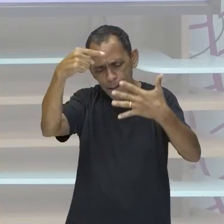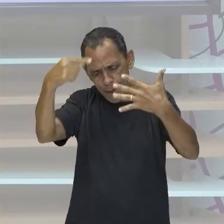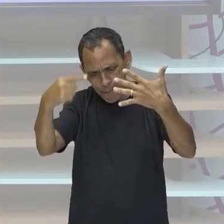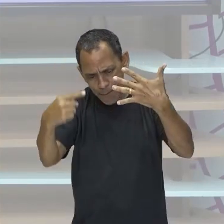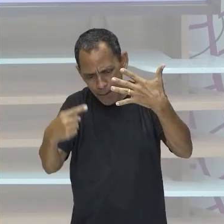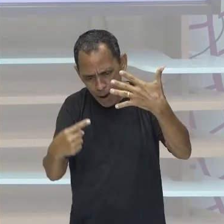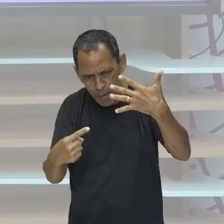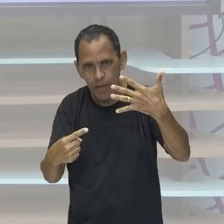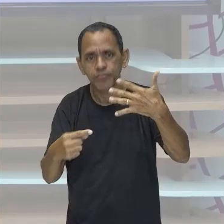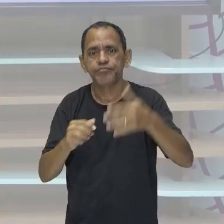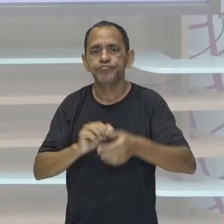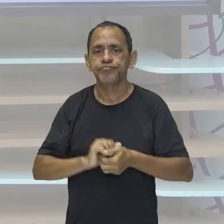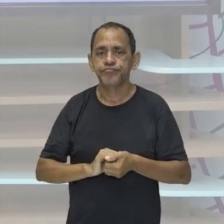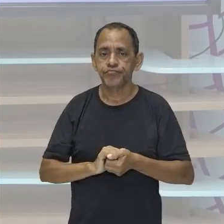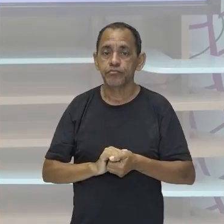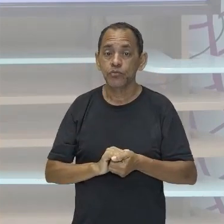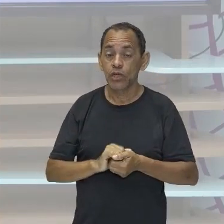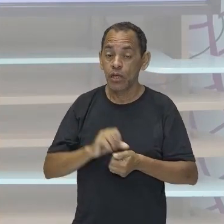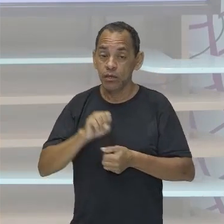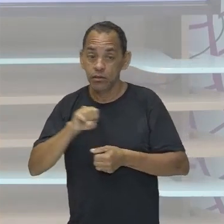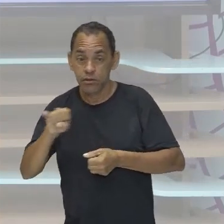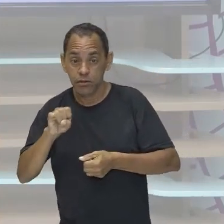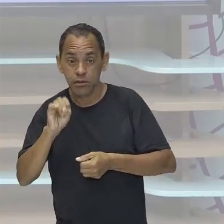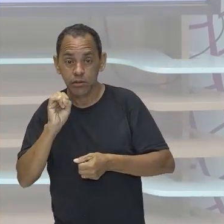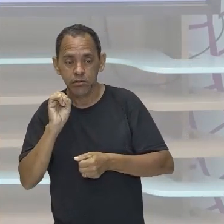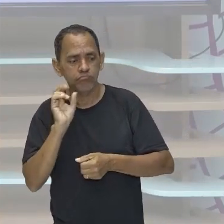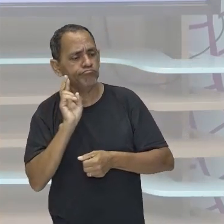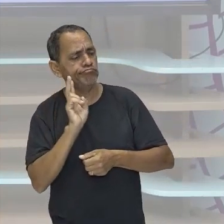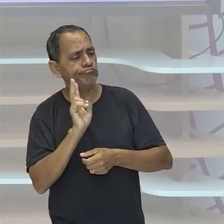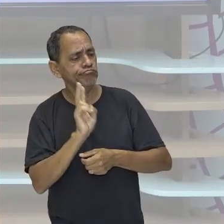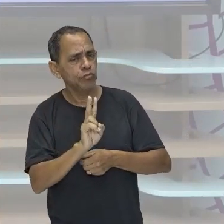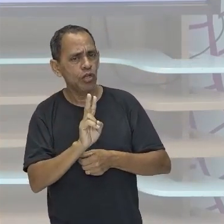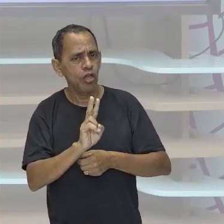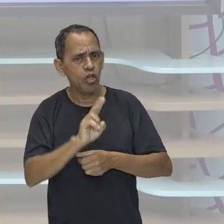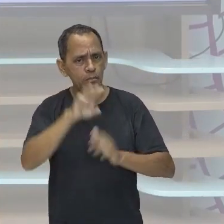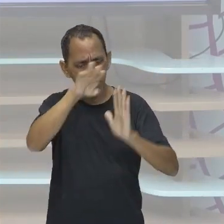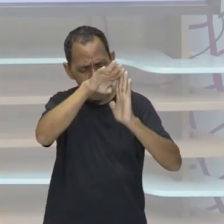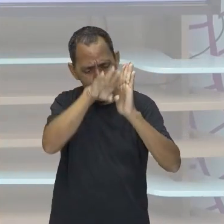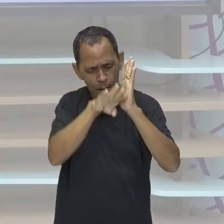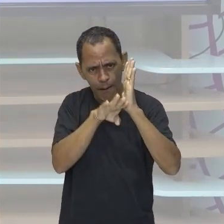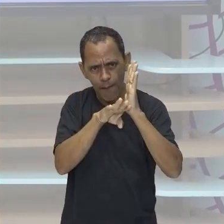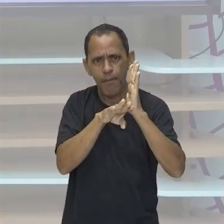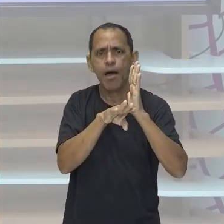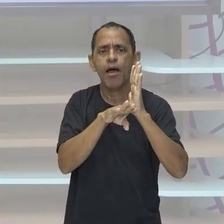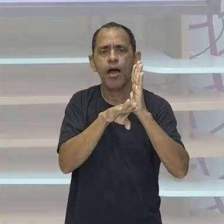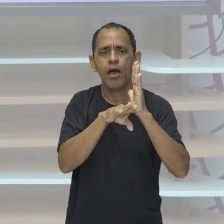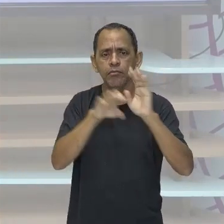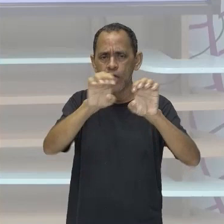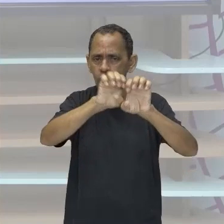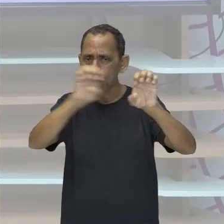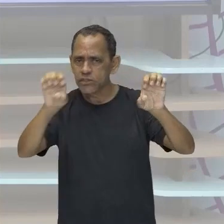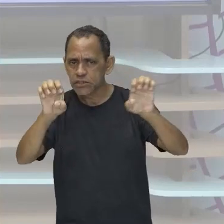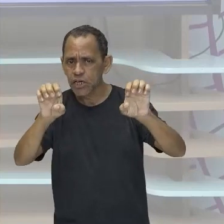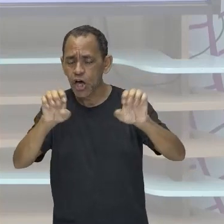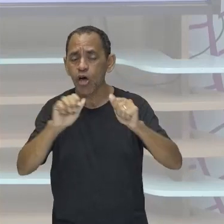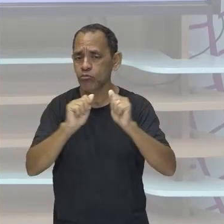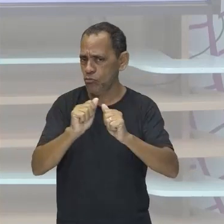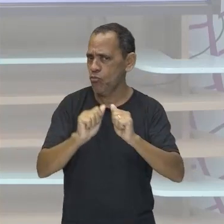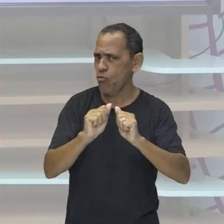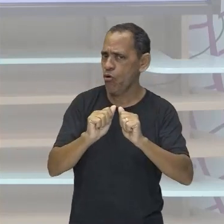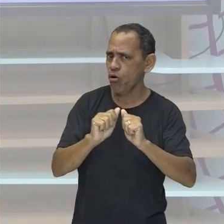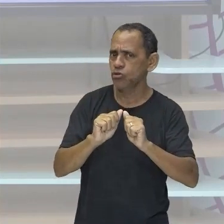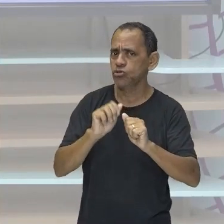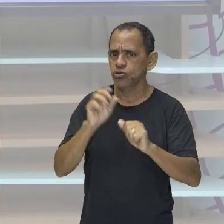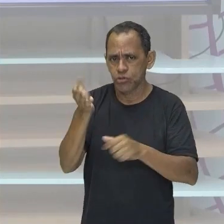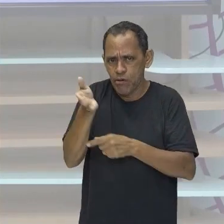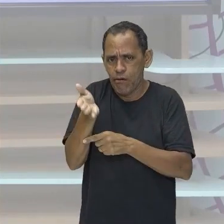próxima. Ora, se nós olharmos para esta resolução que está aqui, que nós deveremos resolver ainda, não resolvi, ela